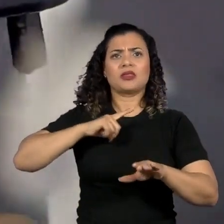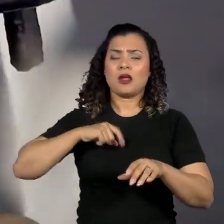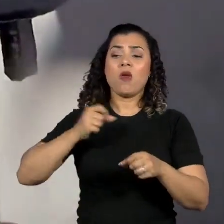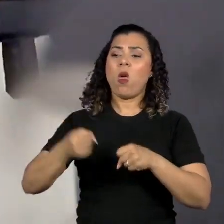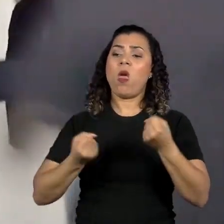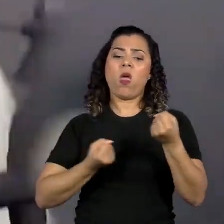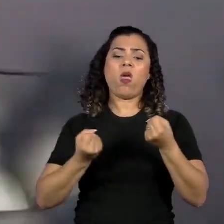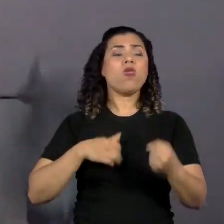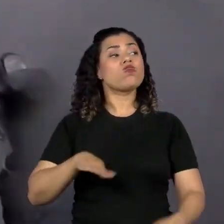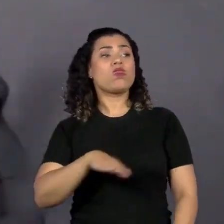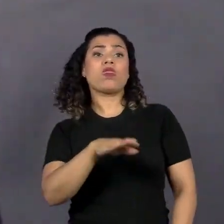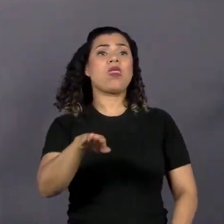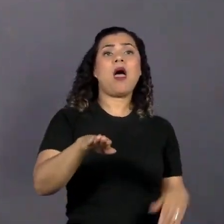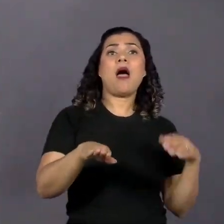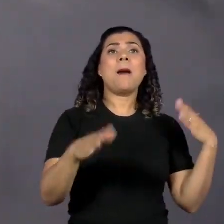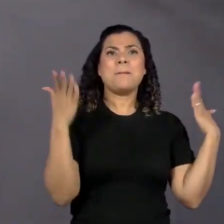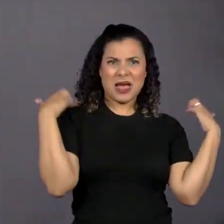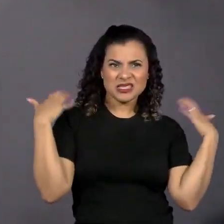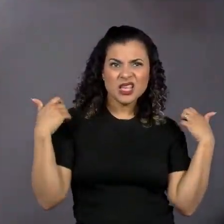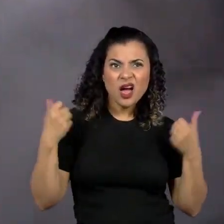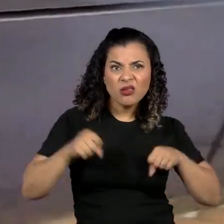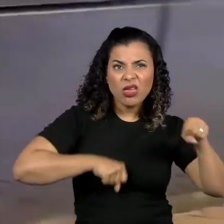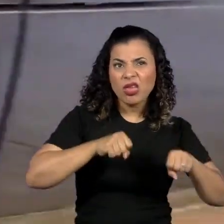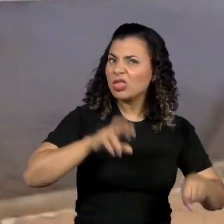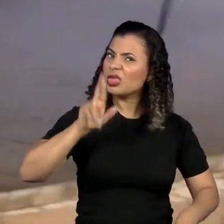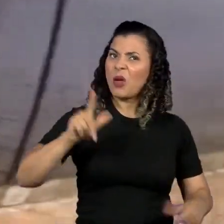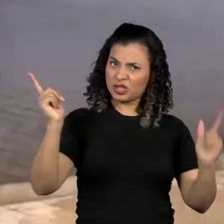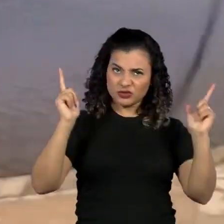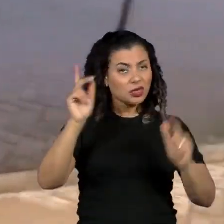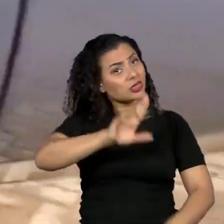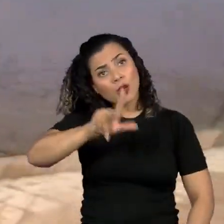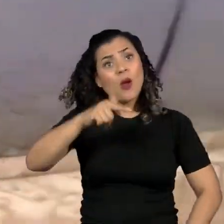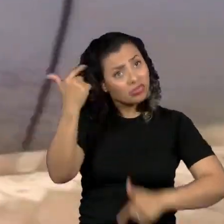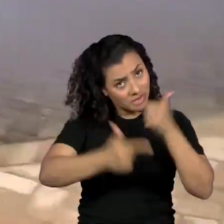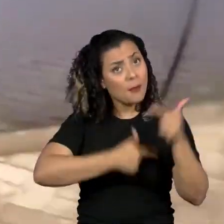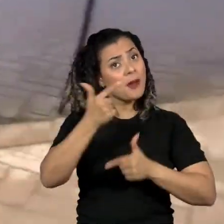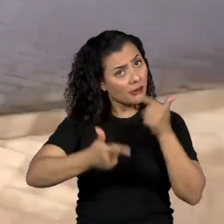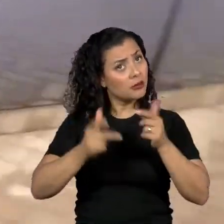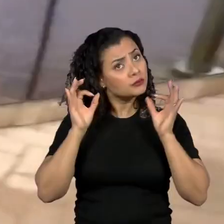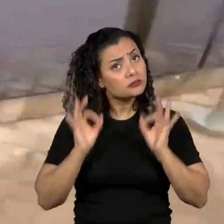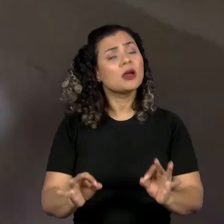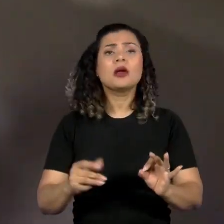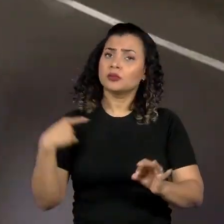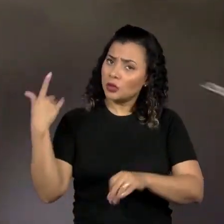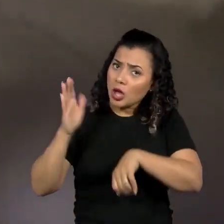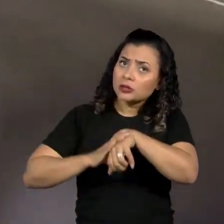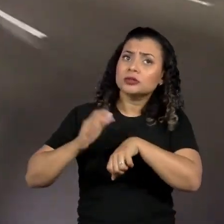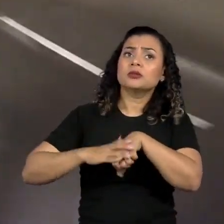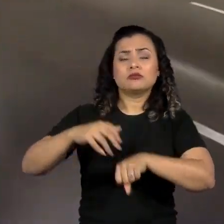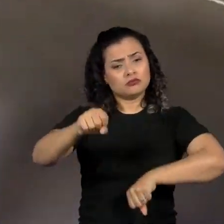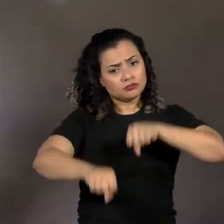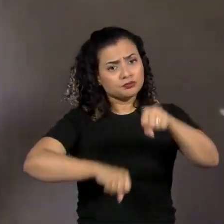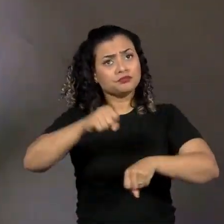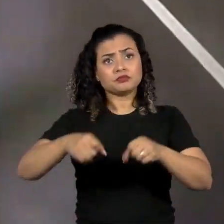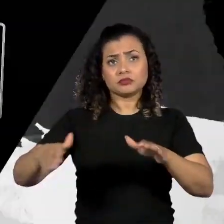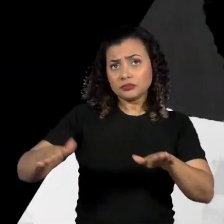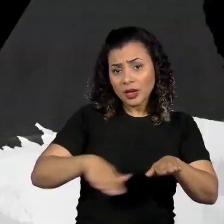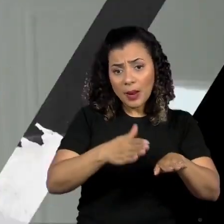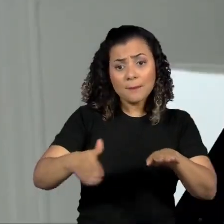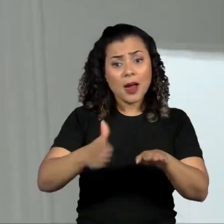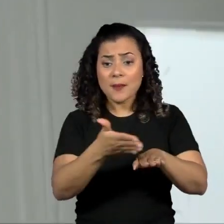acha que a gente está passeando, acha que a gente está se divertindo, mas não, estamos trabalhando, estamos fazendo uso da pista também para